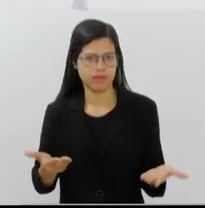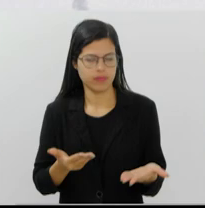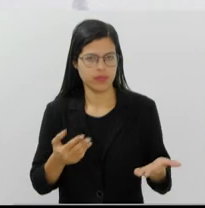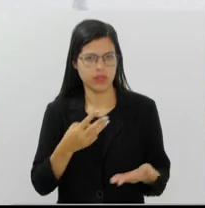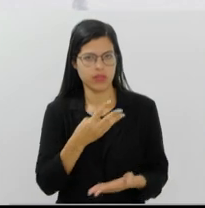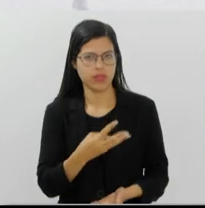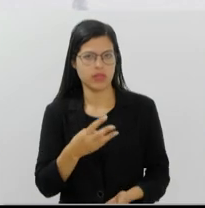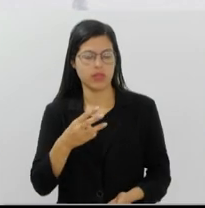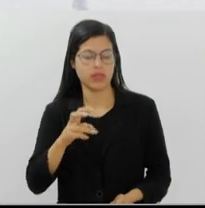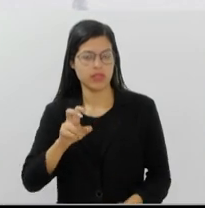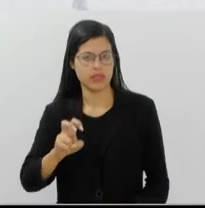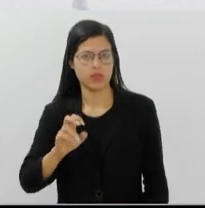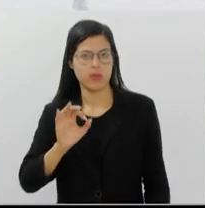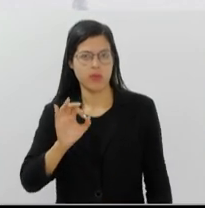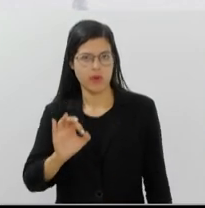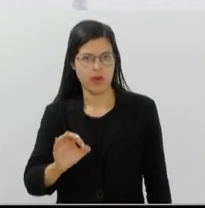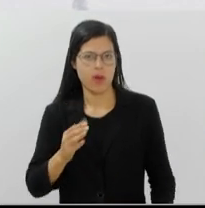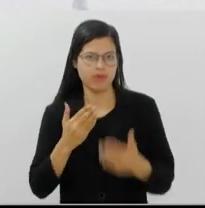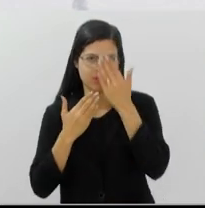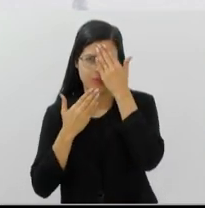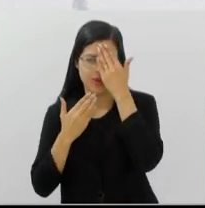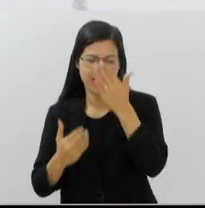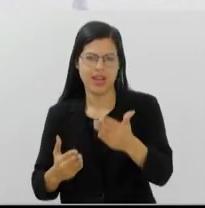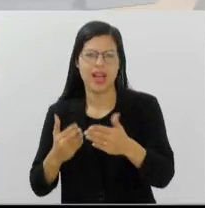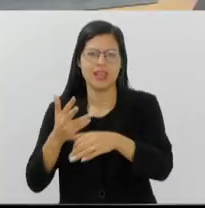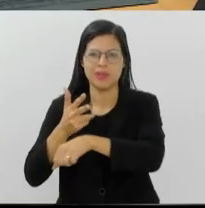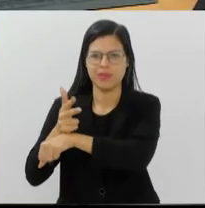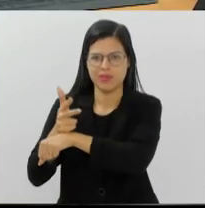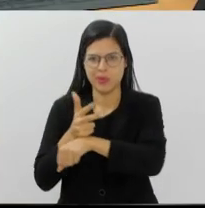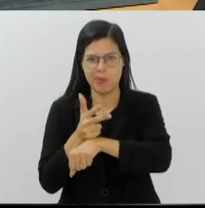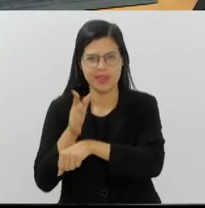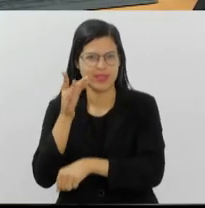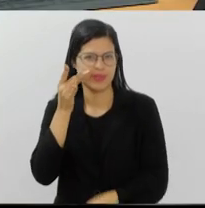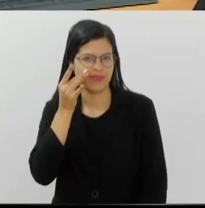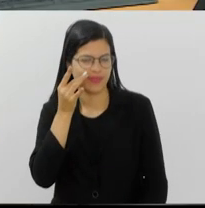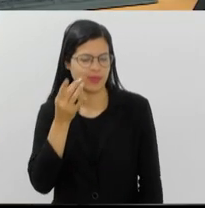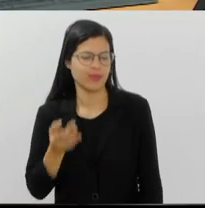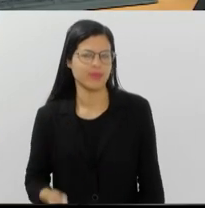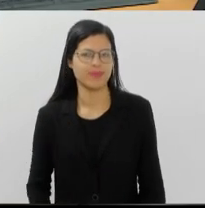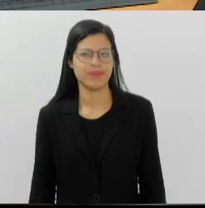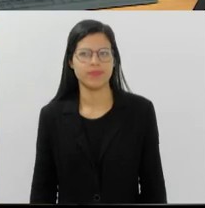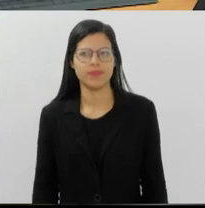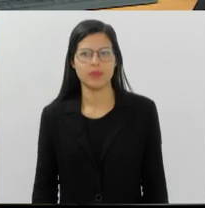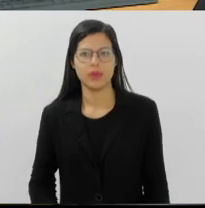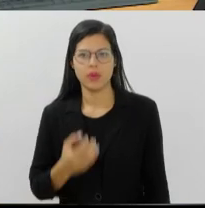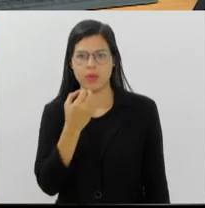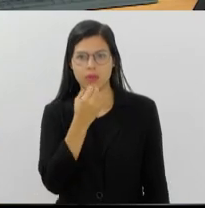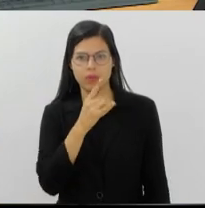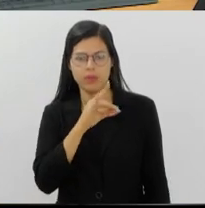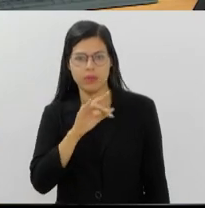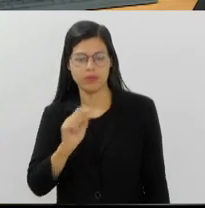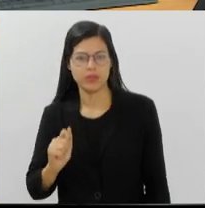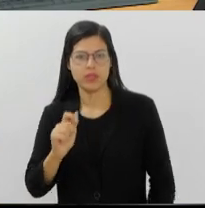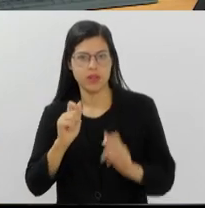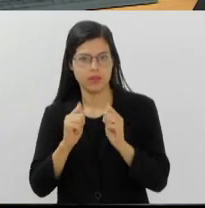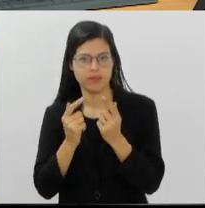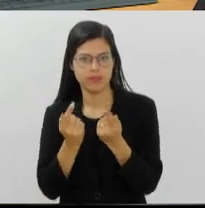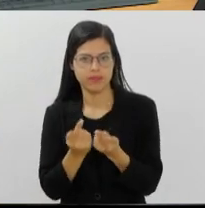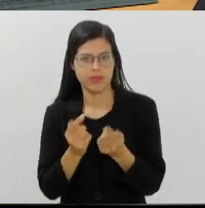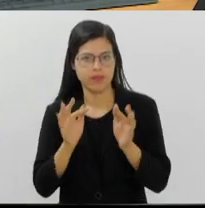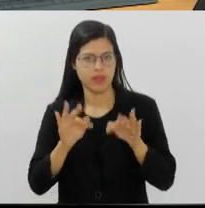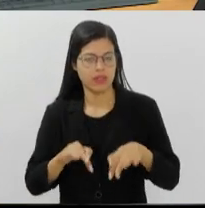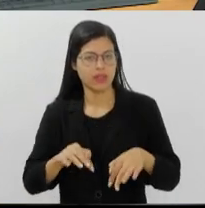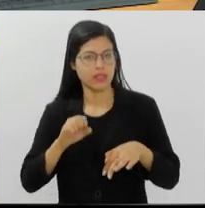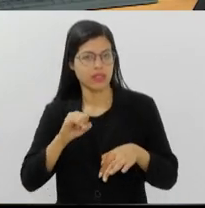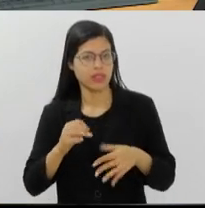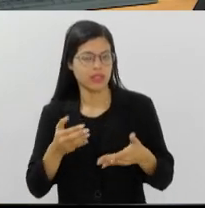35 graus. Obrigado, Rodrigo Melo, pelas imagens ao vivo. O Bom Dia Alerj termina aqui. Se você quiser enviar